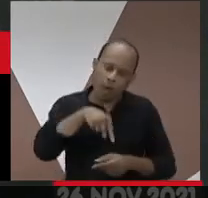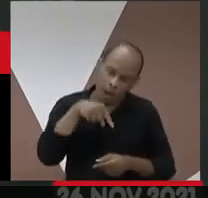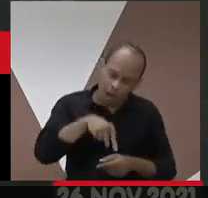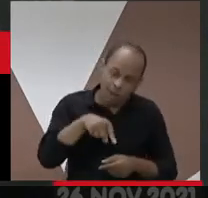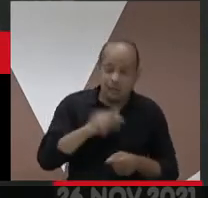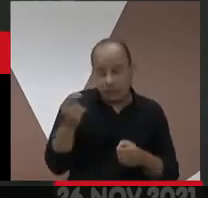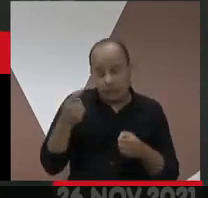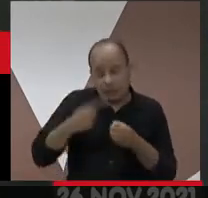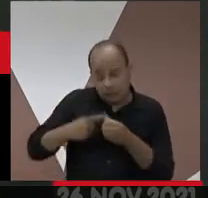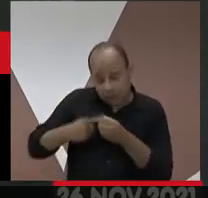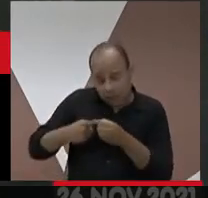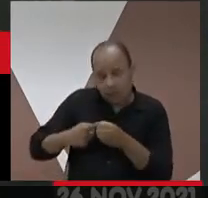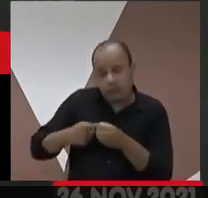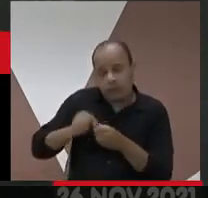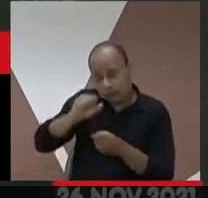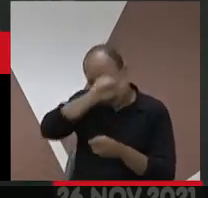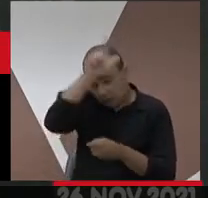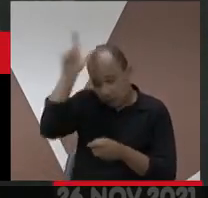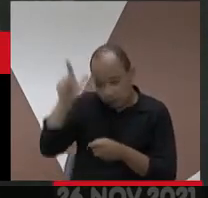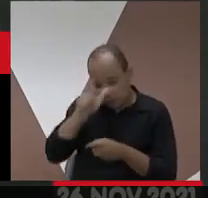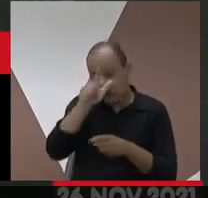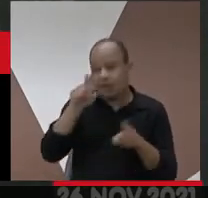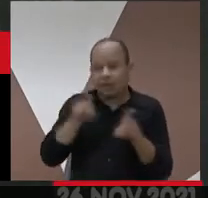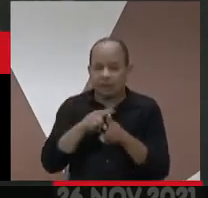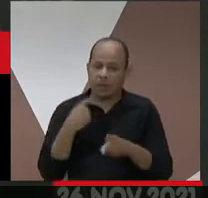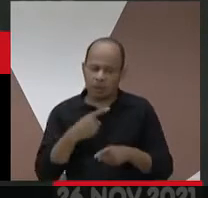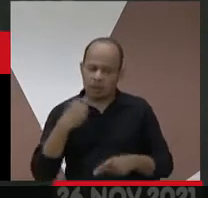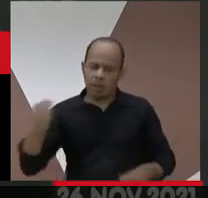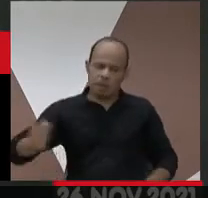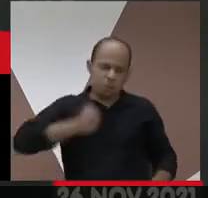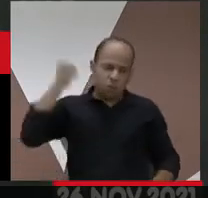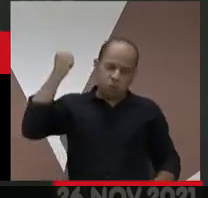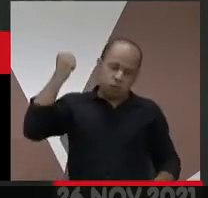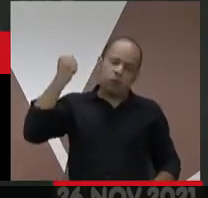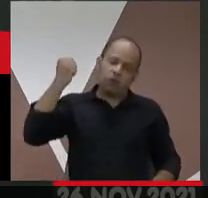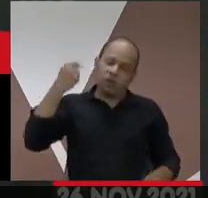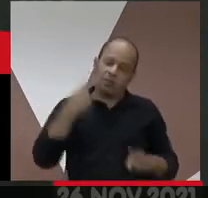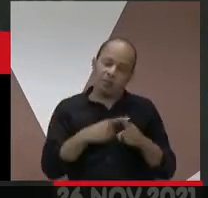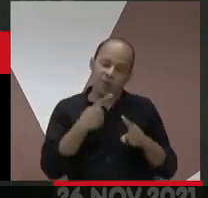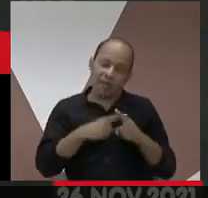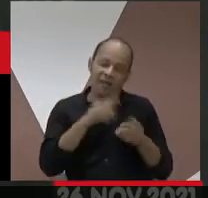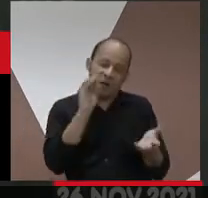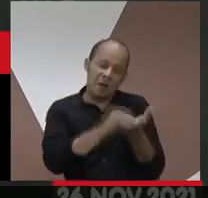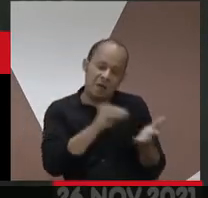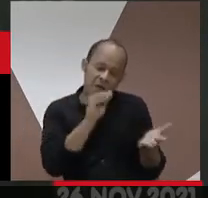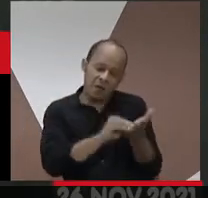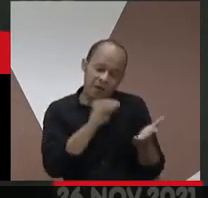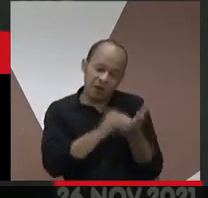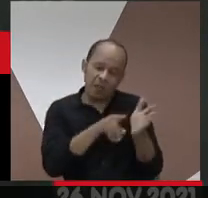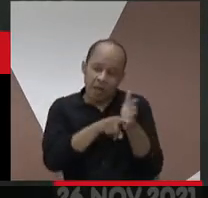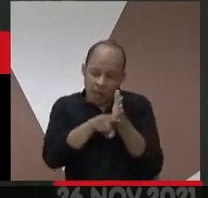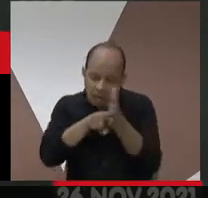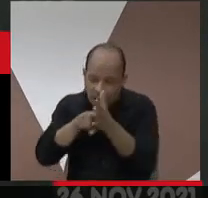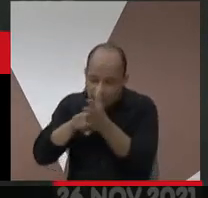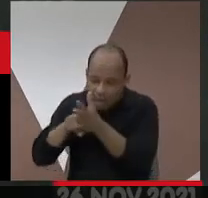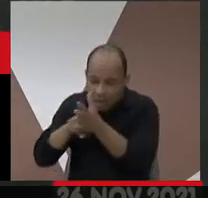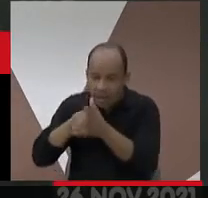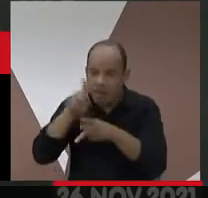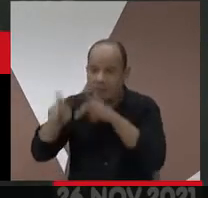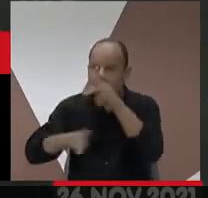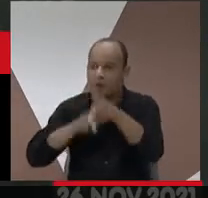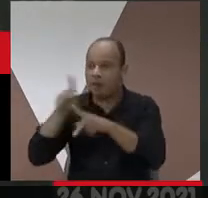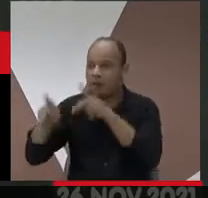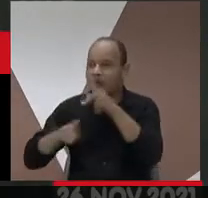a população de Santa Luzia e a nossa indignação com a ineficiência dos procedimentos de consulta pública adotados pela